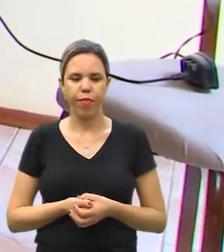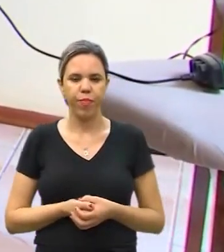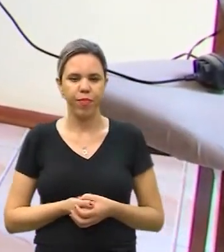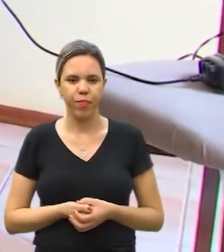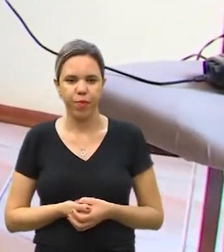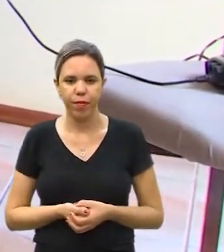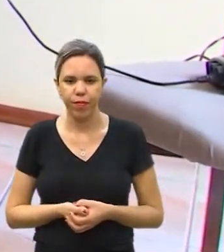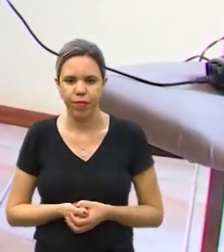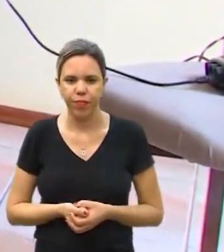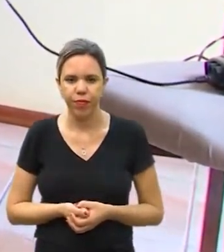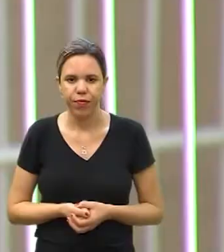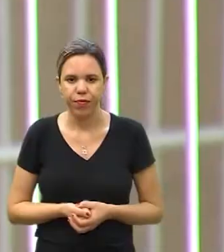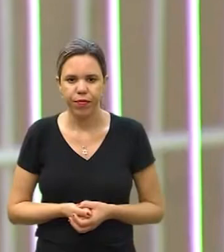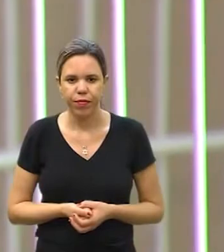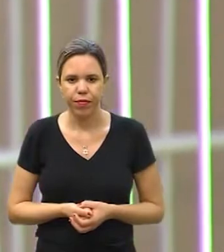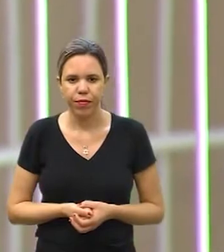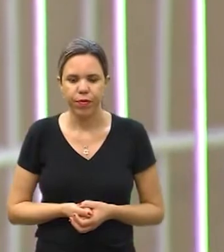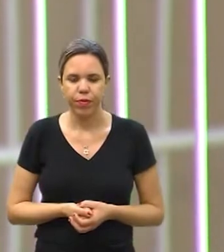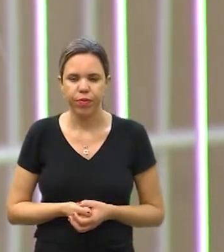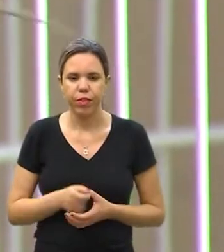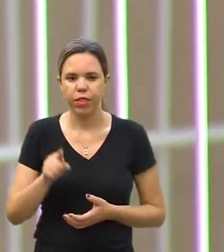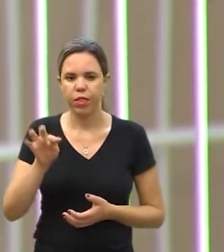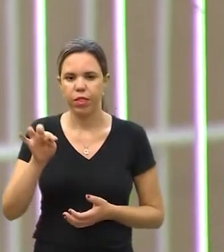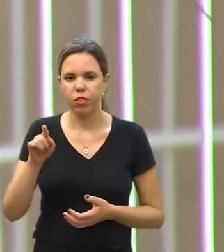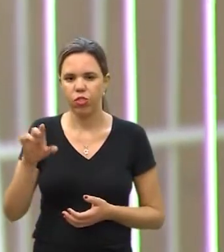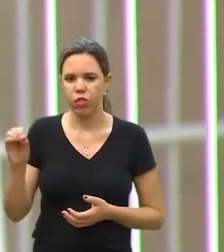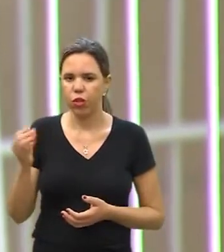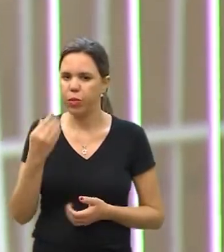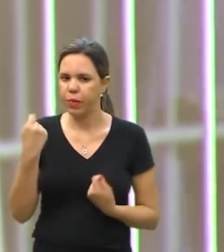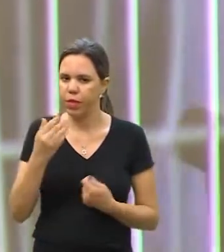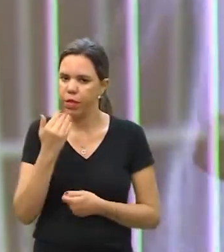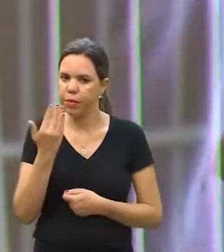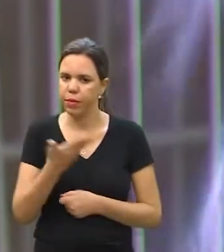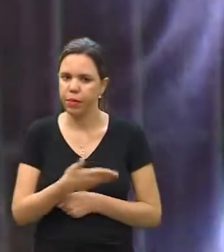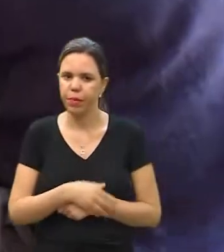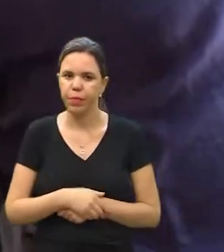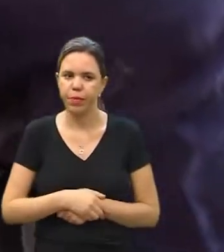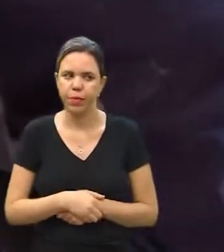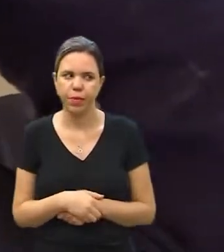Vai lá. Pega. Já o Tico precisa se alimentar.